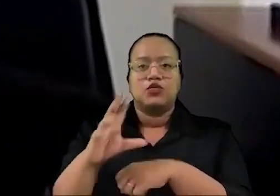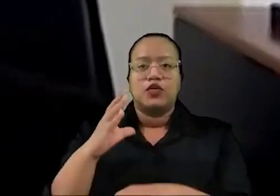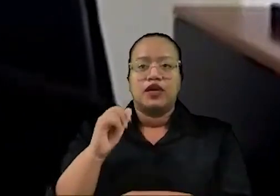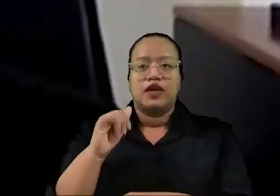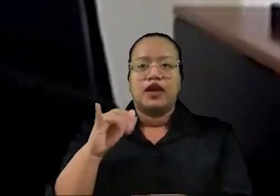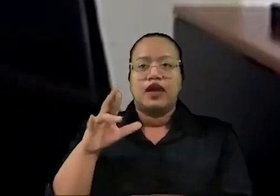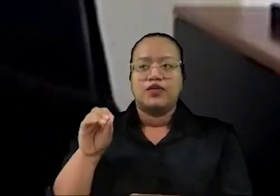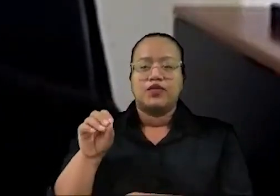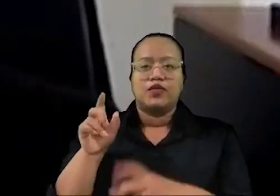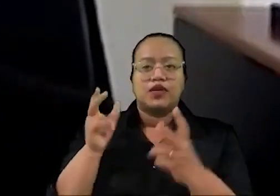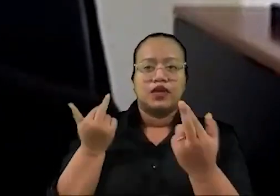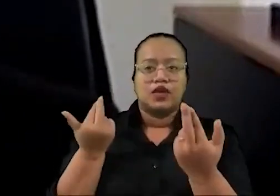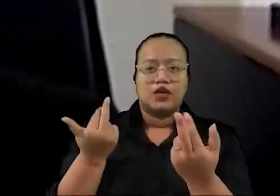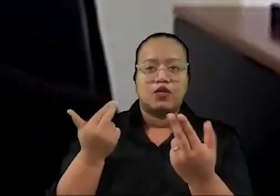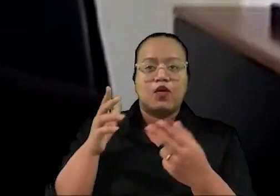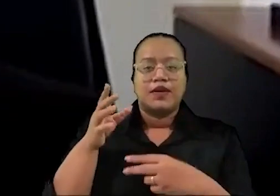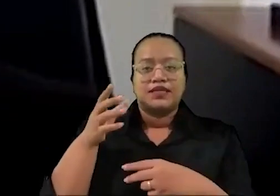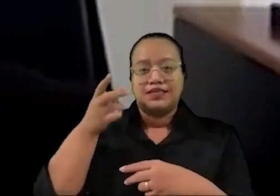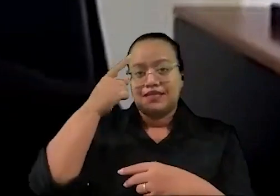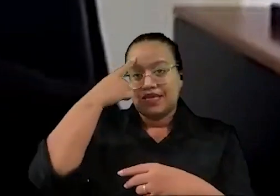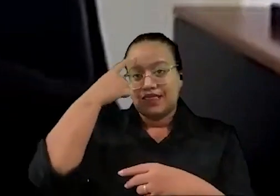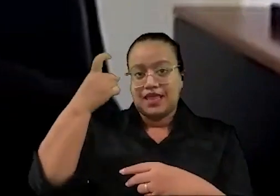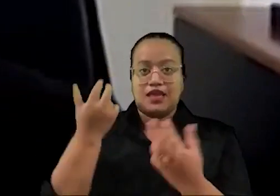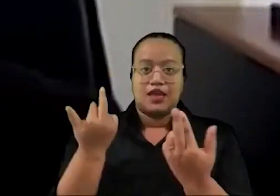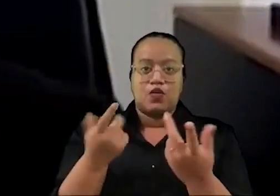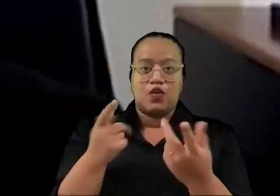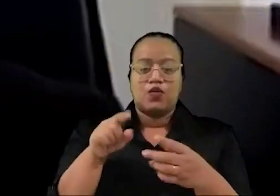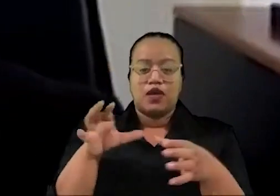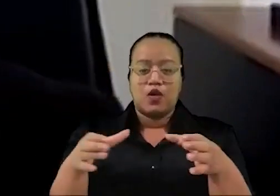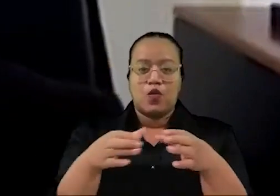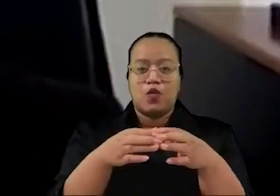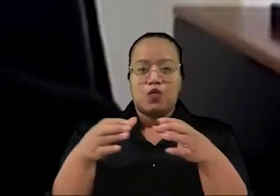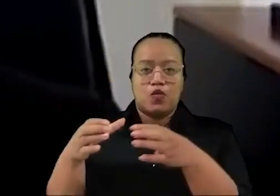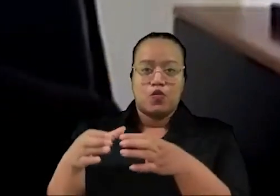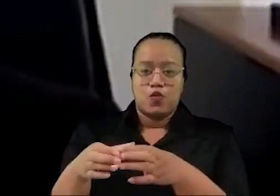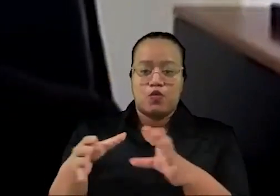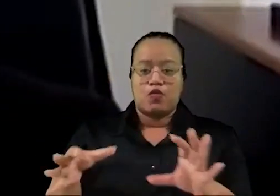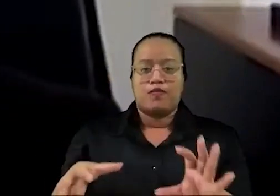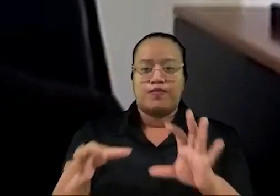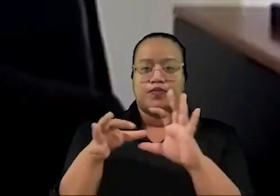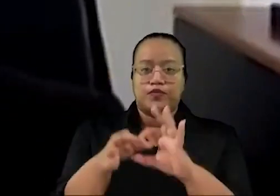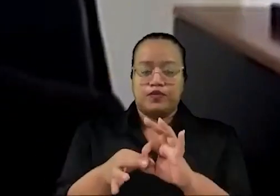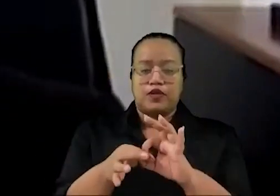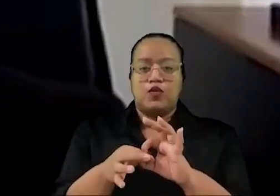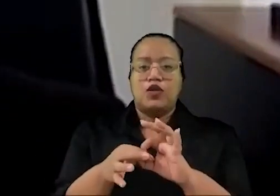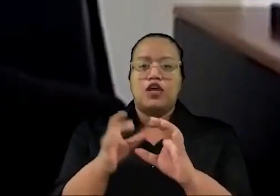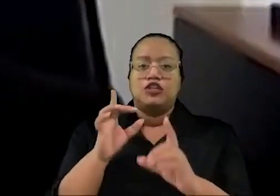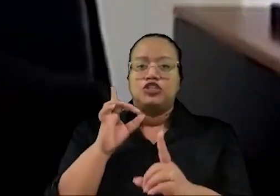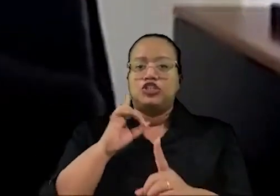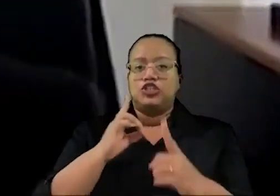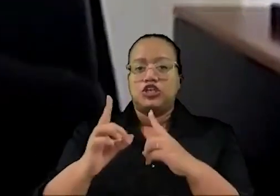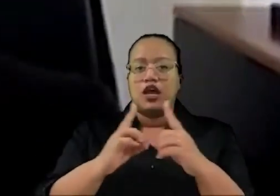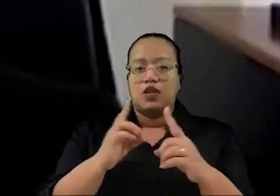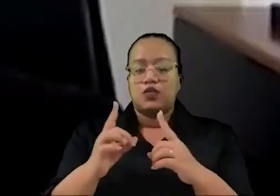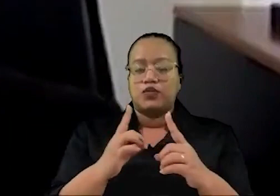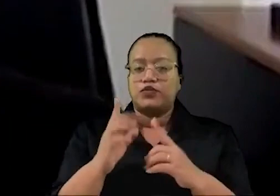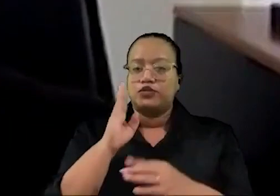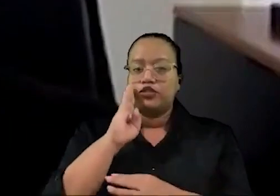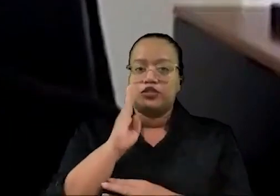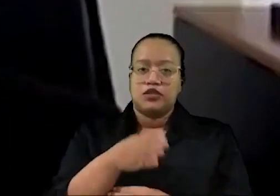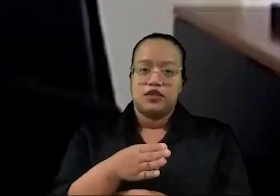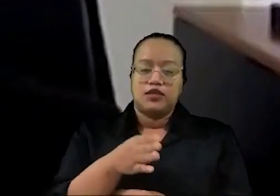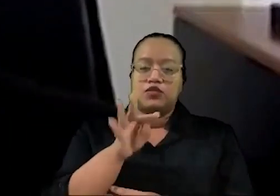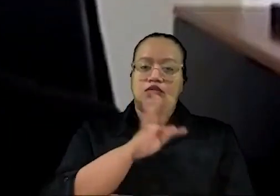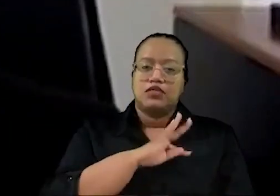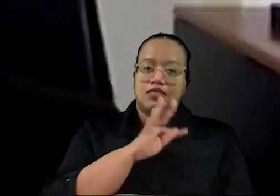aproximar as equipes, é permitir esse diálogo direto entre o técnico e as necessidades dos usuários,